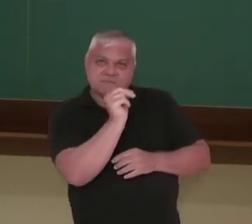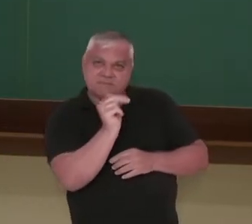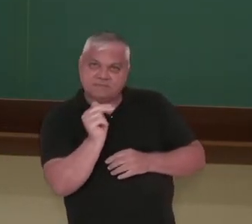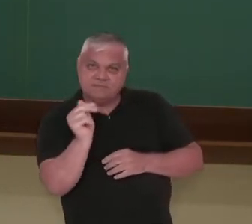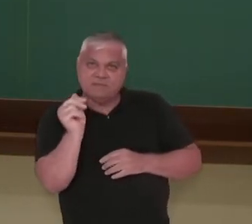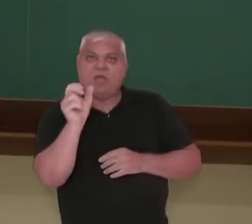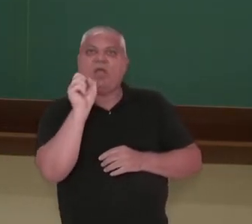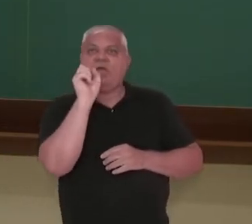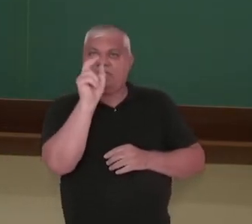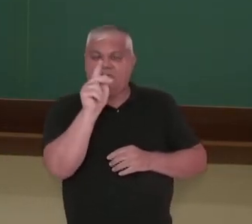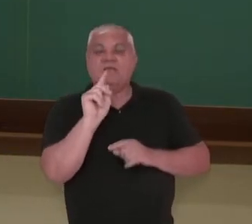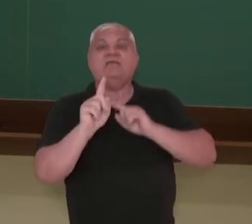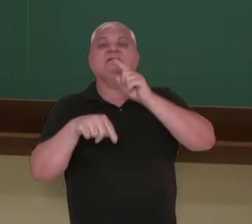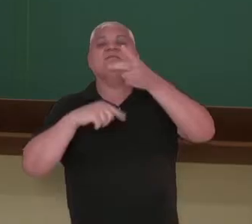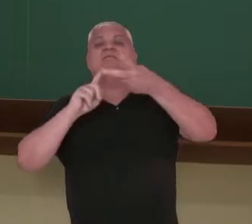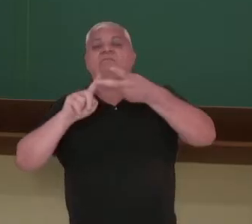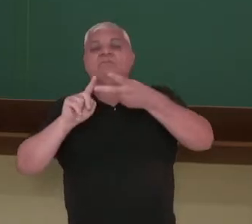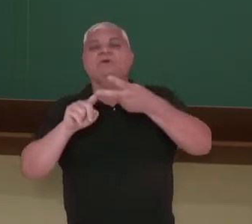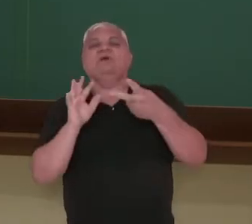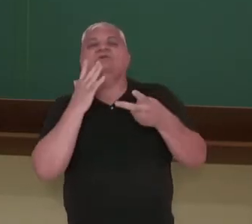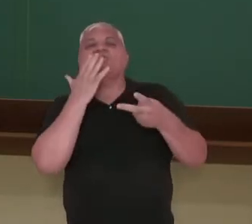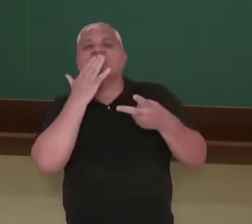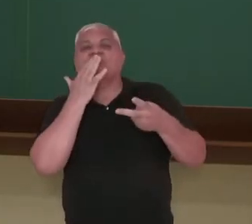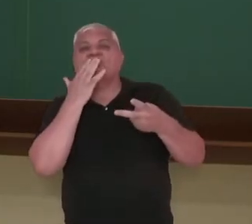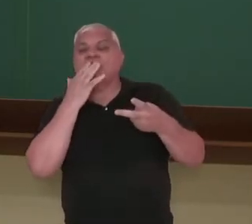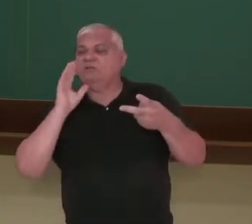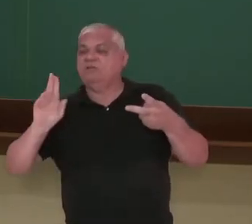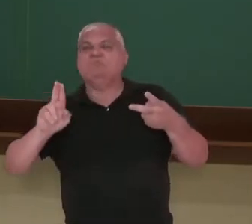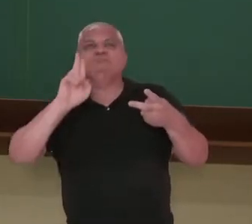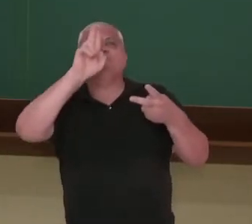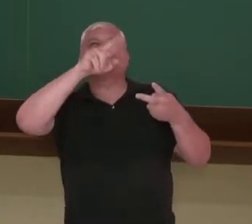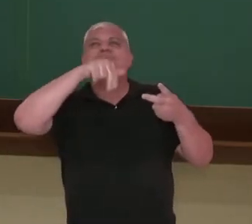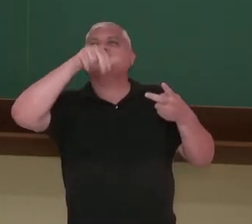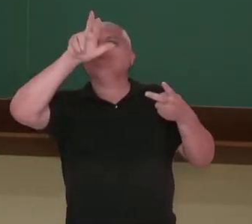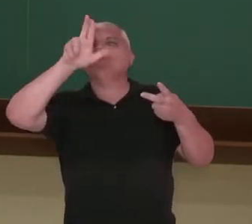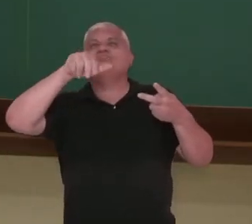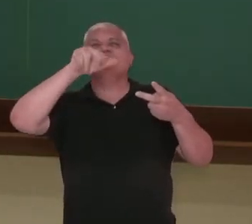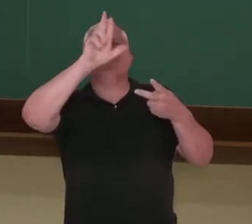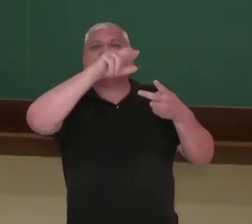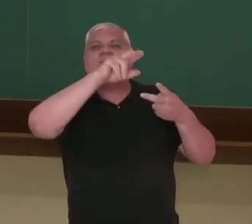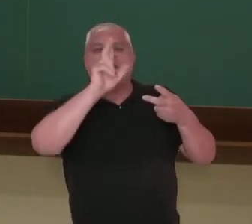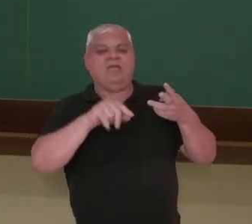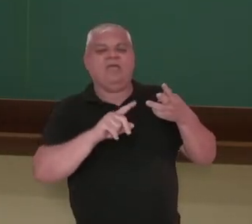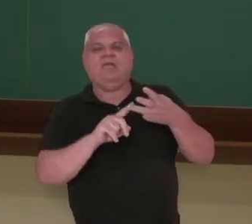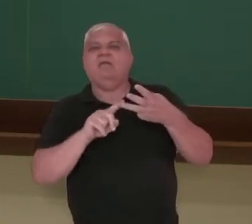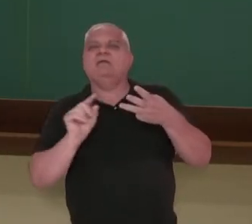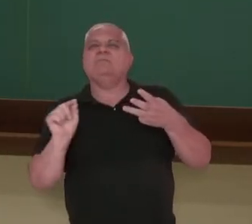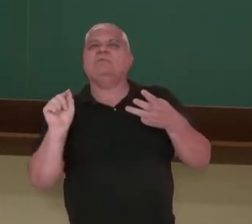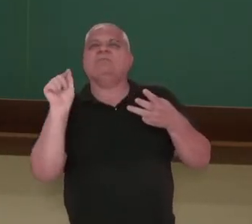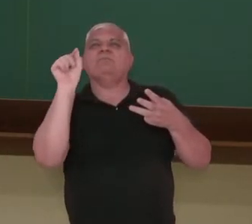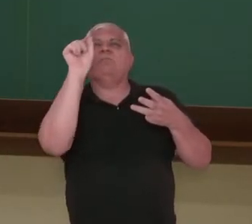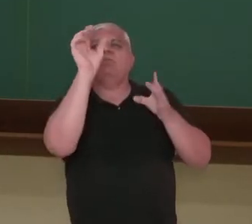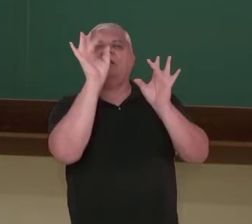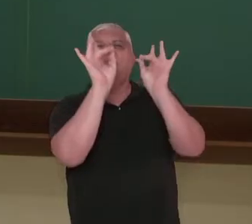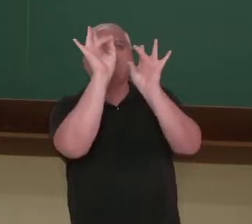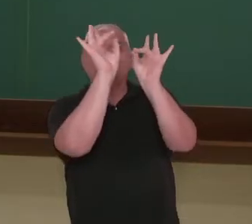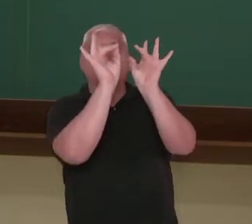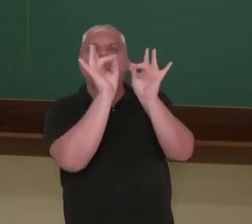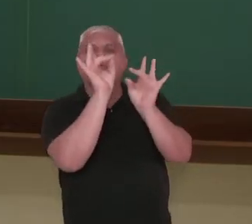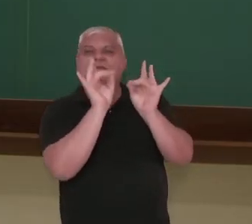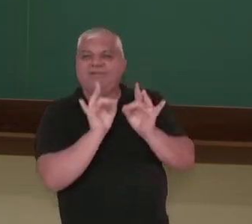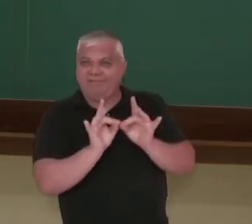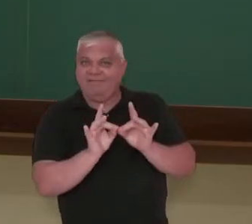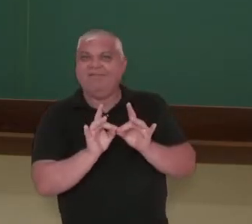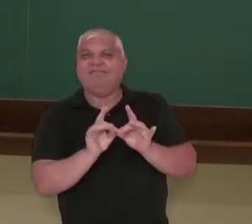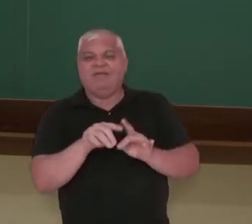cima da diretriz desse desenho que você vai começar a fazer, pintar o fundo, daí você vai começar a pintar as figuras, indo até o primeiro plano. Então, o